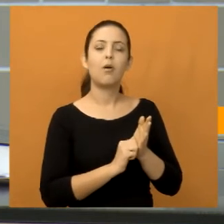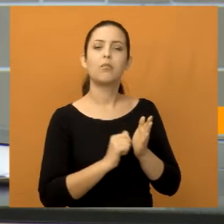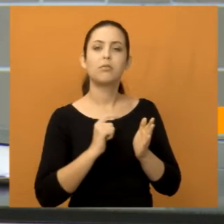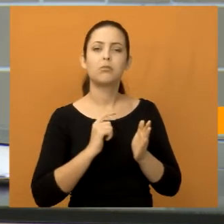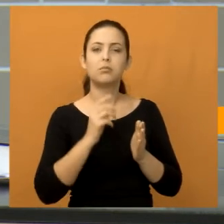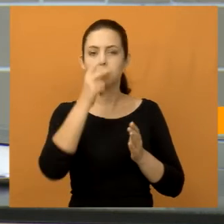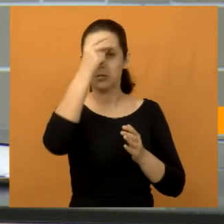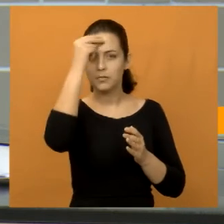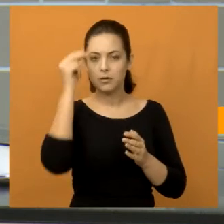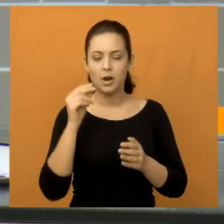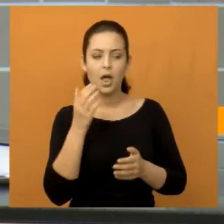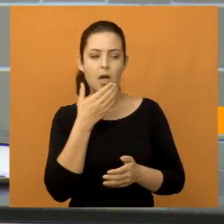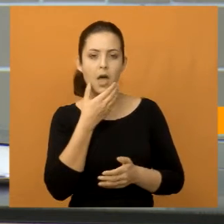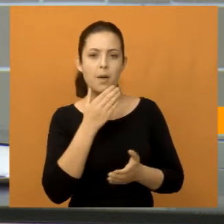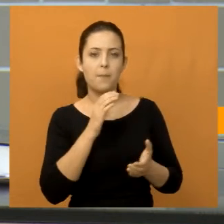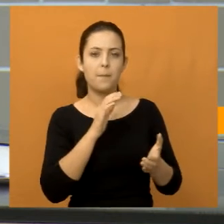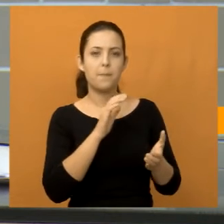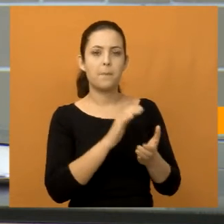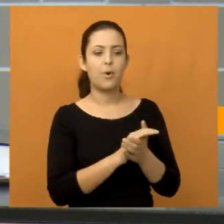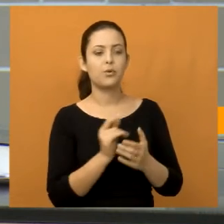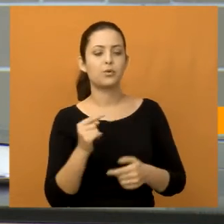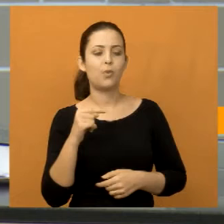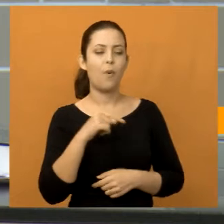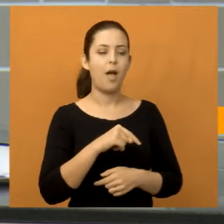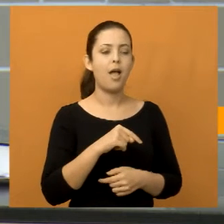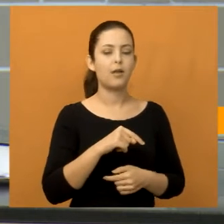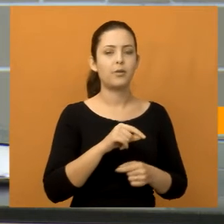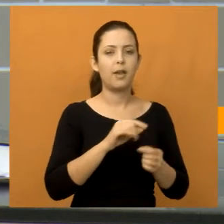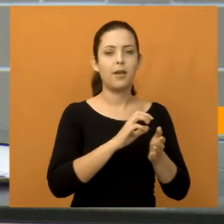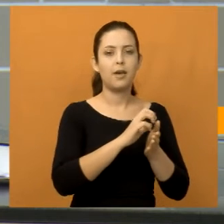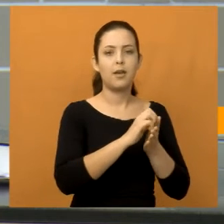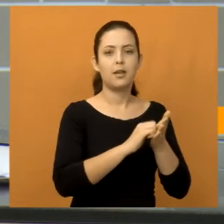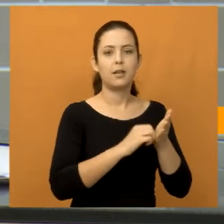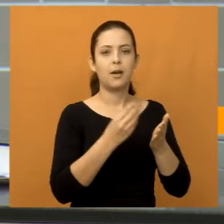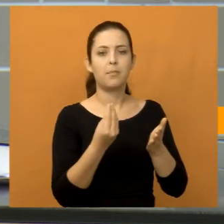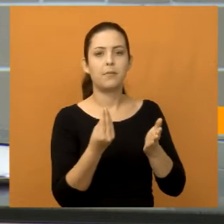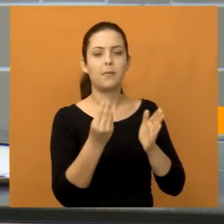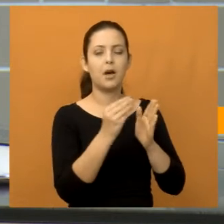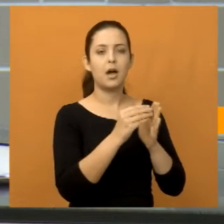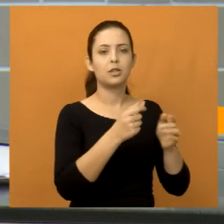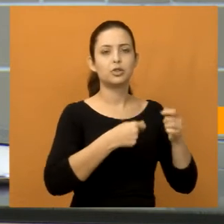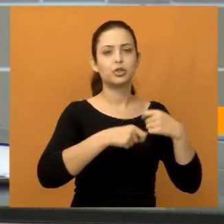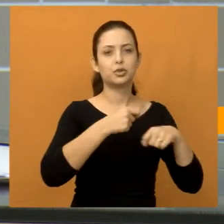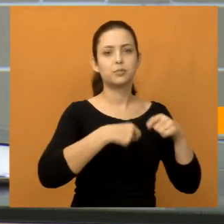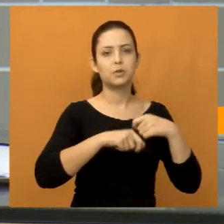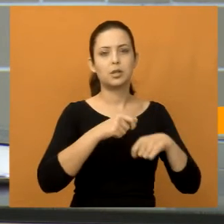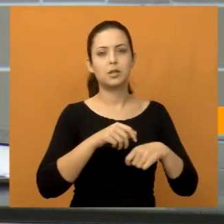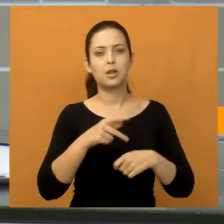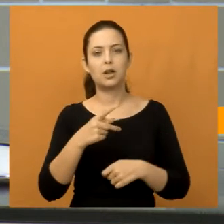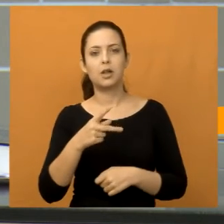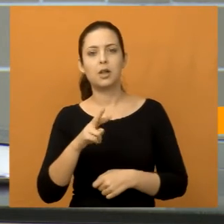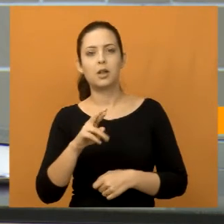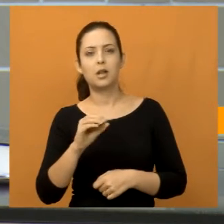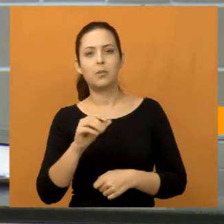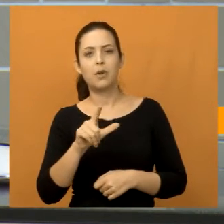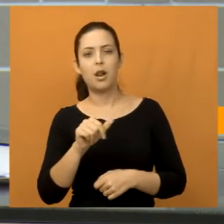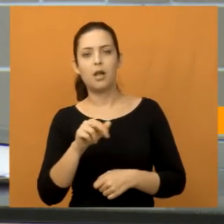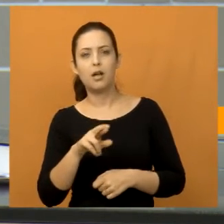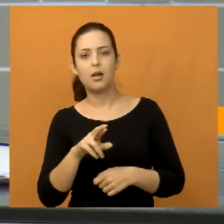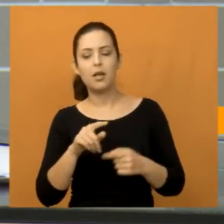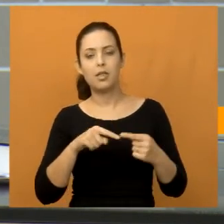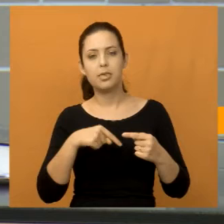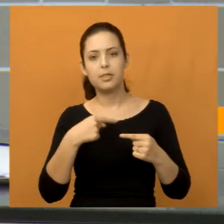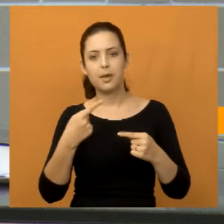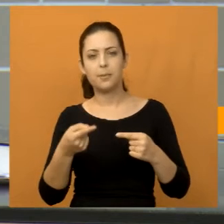seu esposo Fábio Fagionato, que encaminhava a inscrição para a administração da Fundação Prolar.